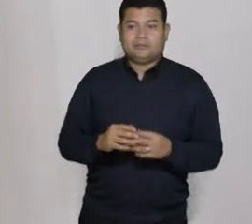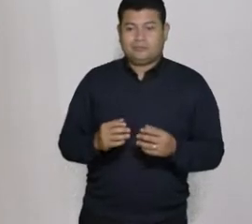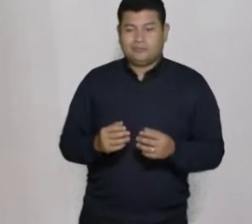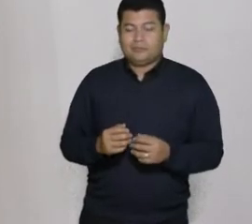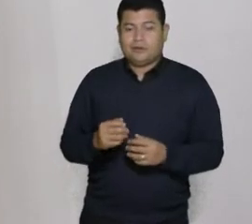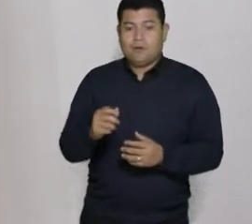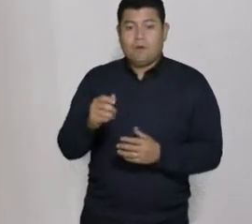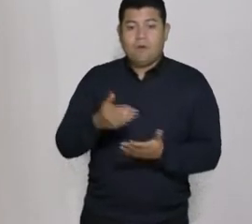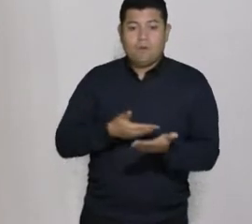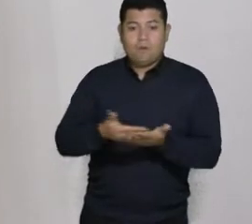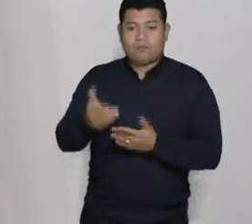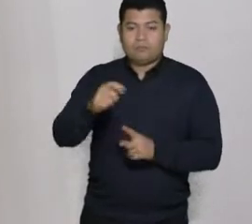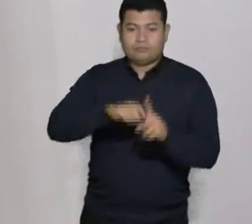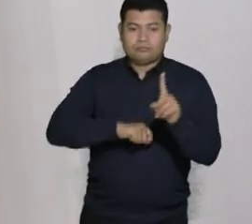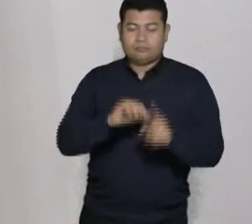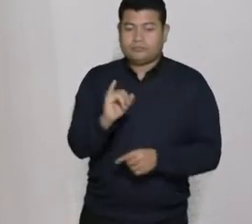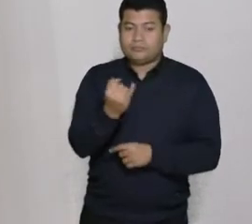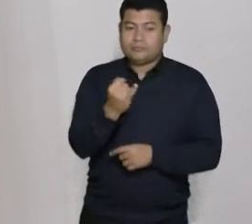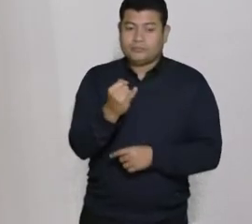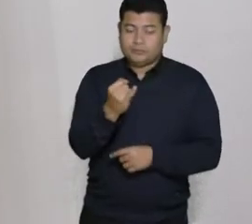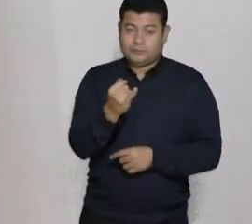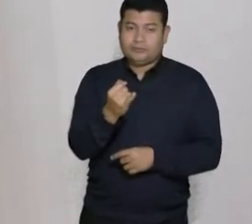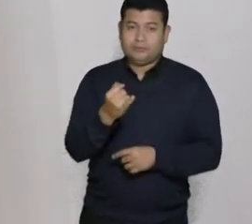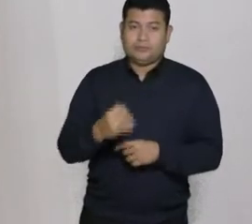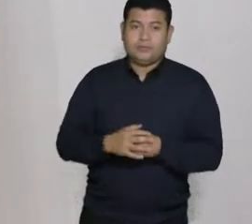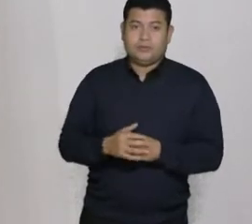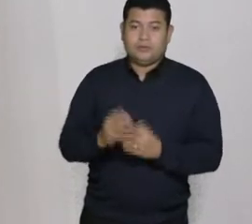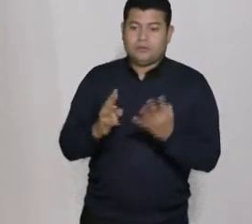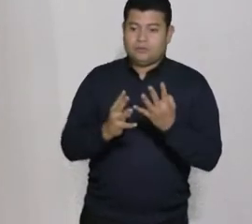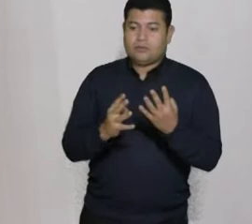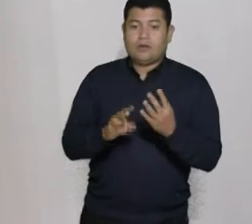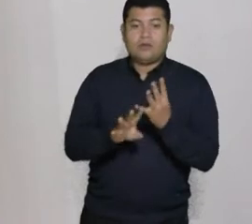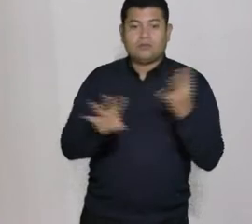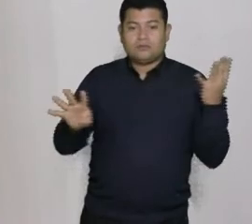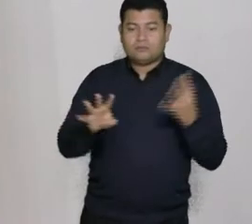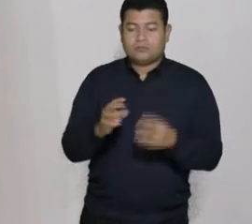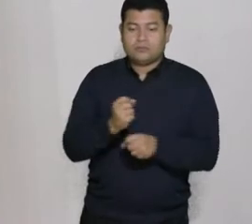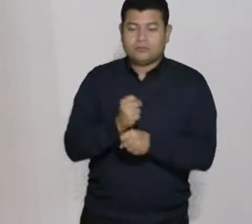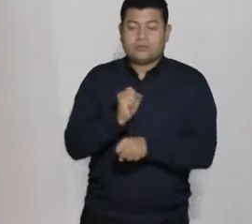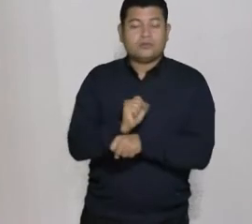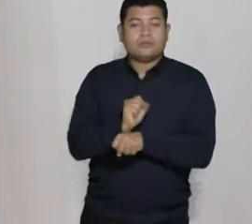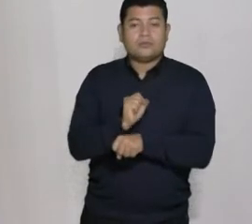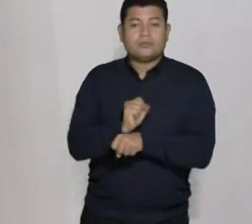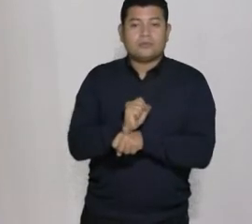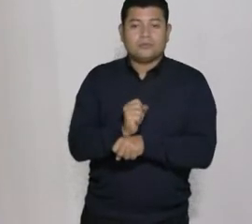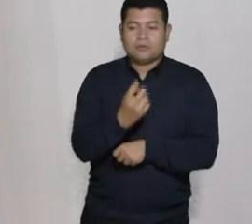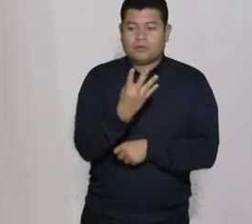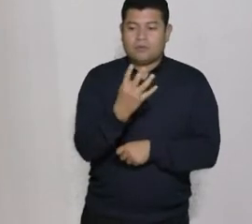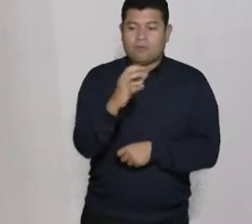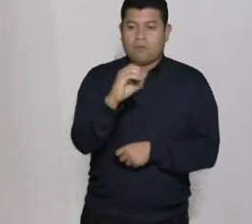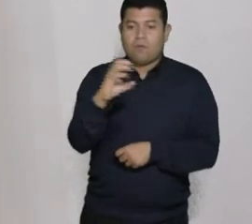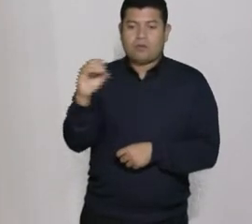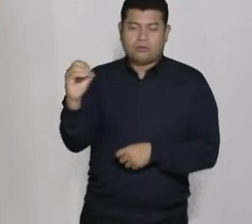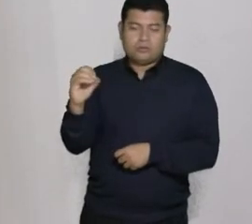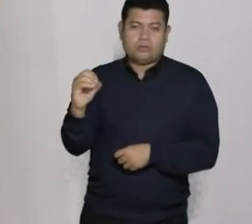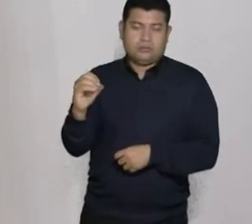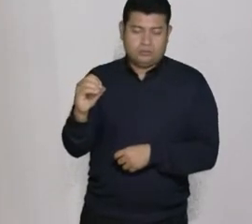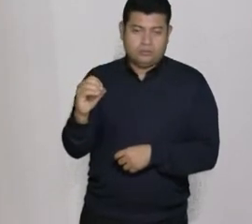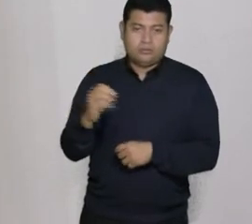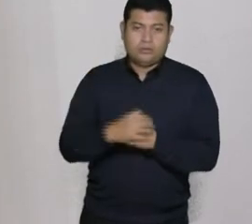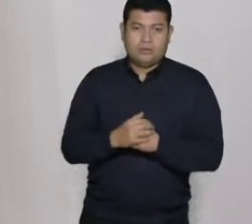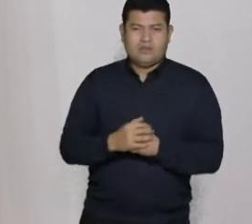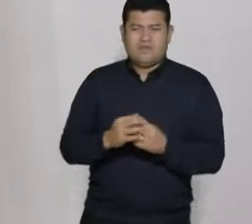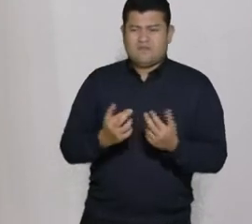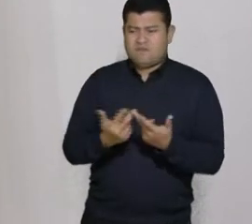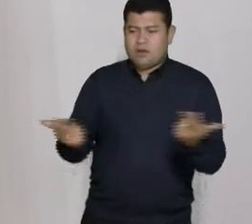são mais de 400 pessoas que estão aguardando uma cirurgia centenas de pessoas que estão sem